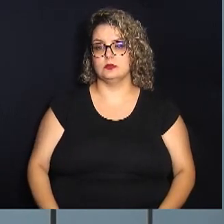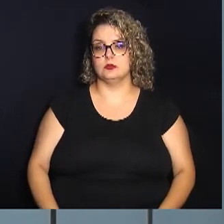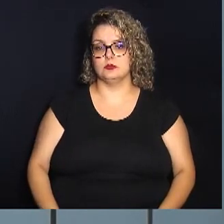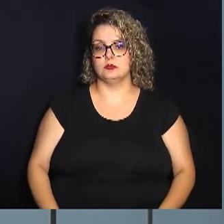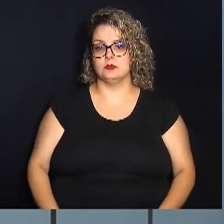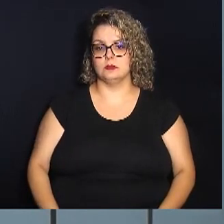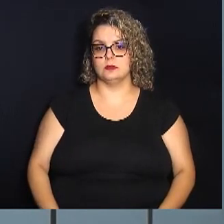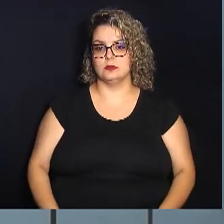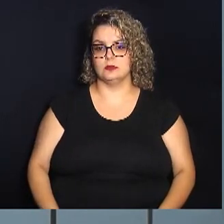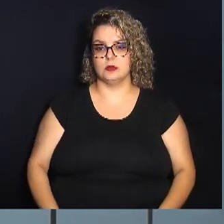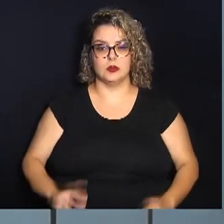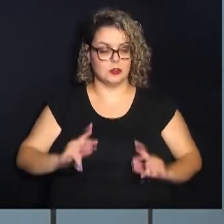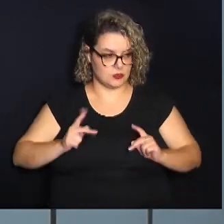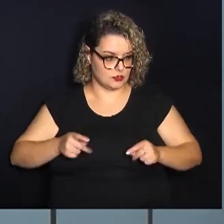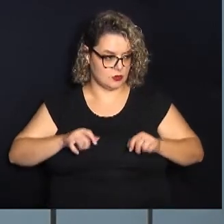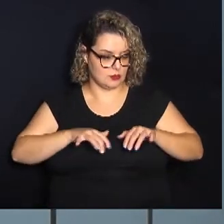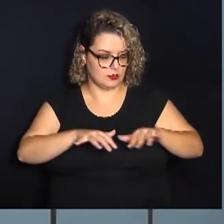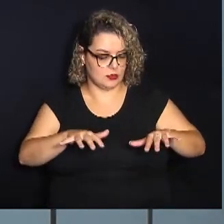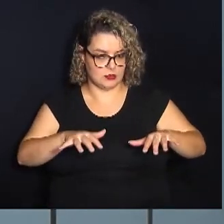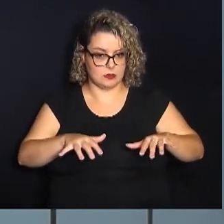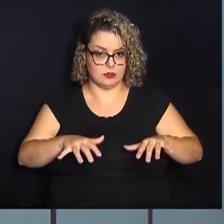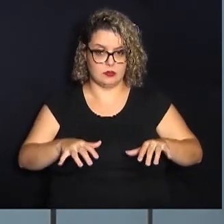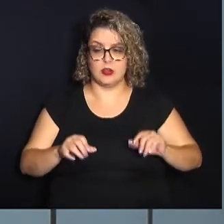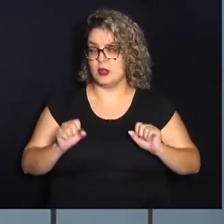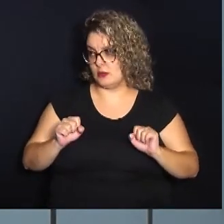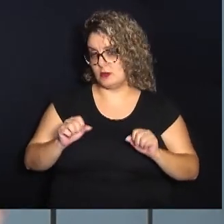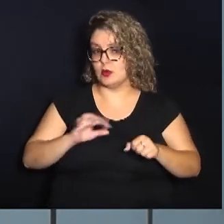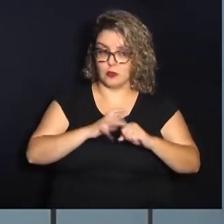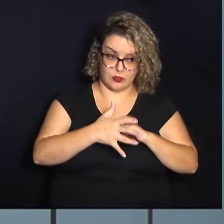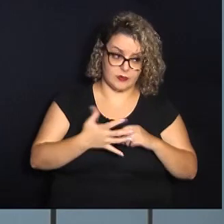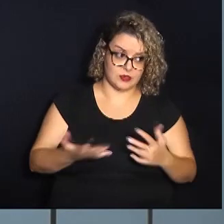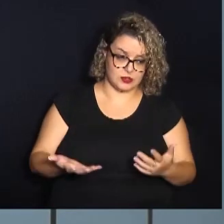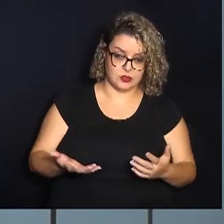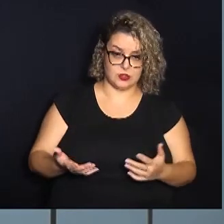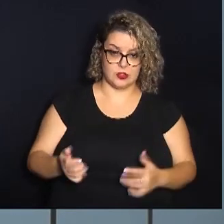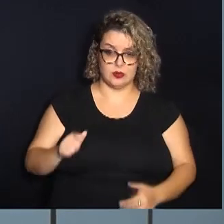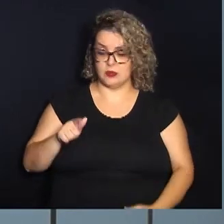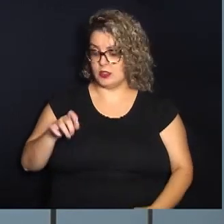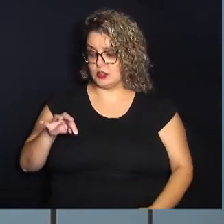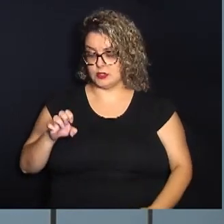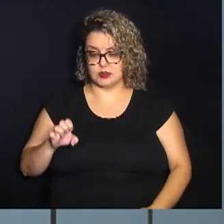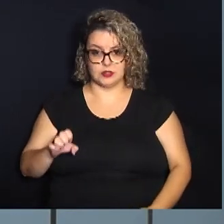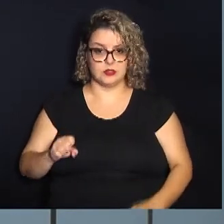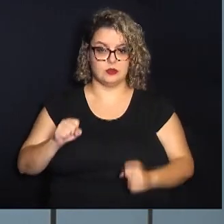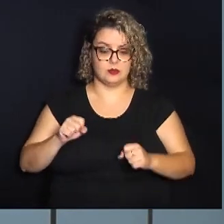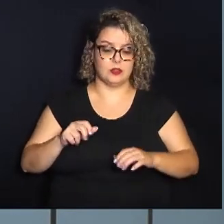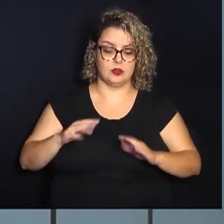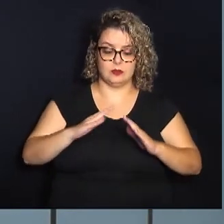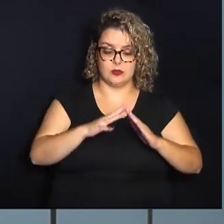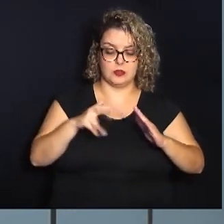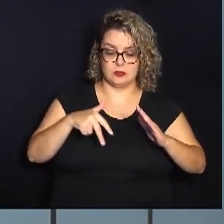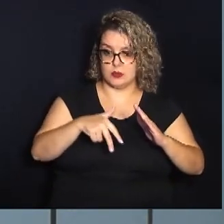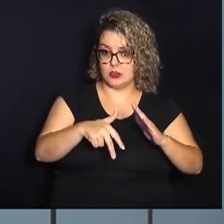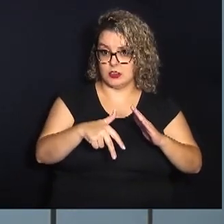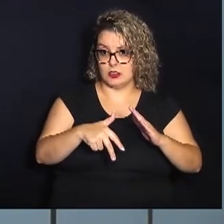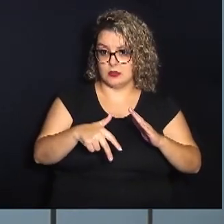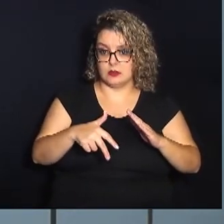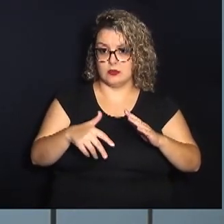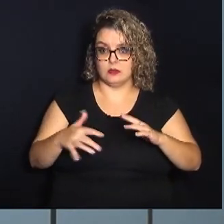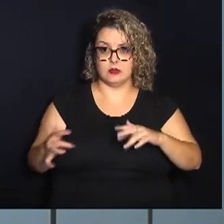ser humano para ser humano, mas o agente de saúde também pode ir numa casa que tem o mosquito e que